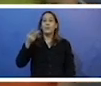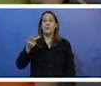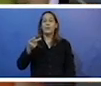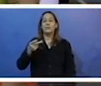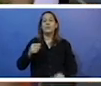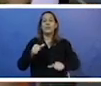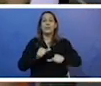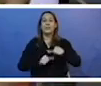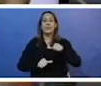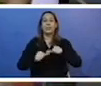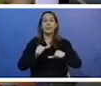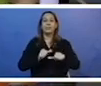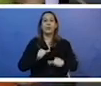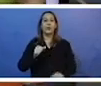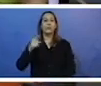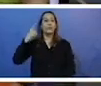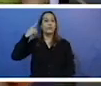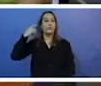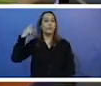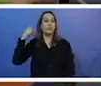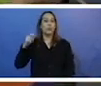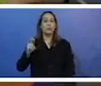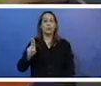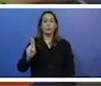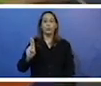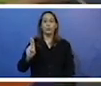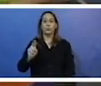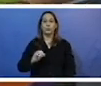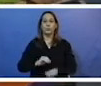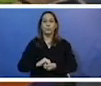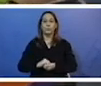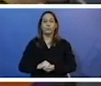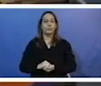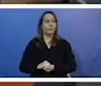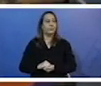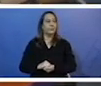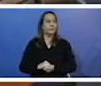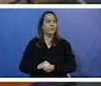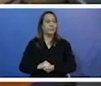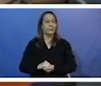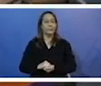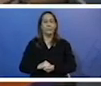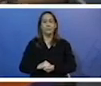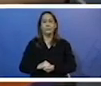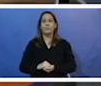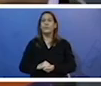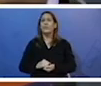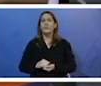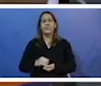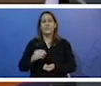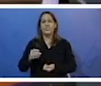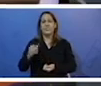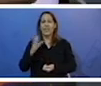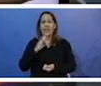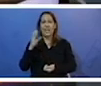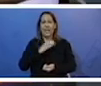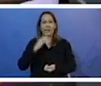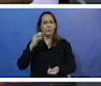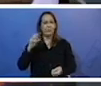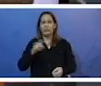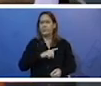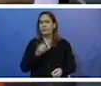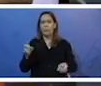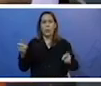ser transformadas em U, certo? No cotidiano, a gente nem percebe que a gente faz isso.